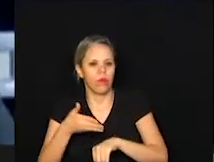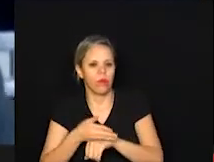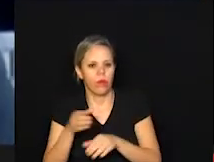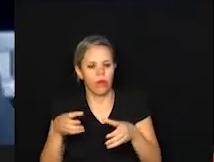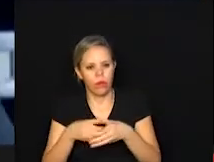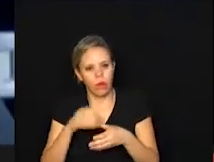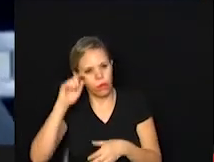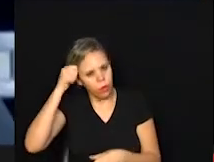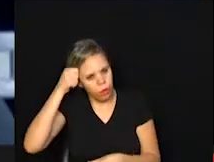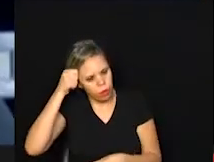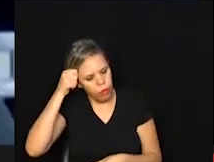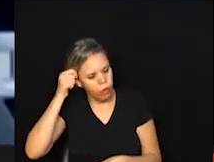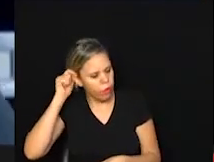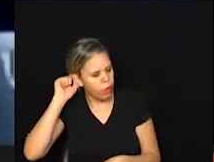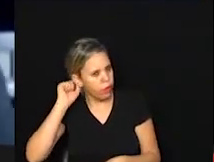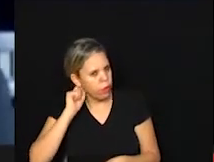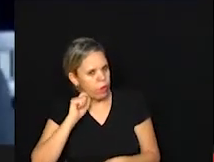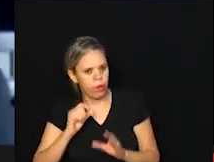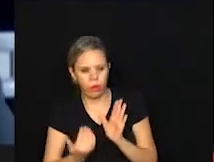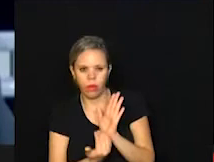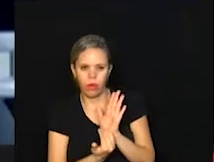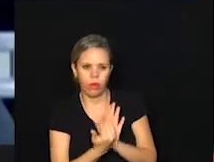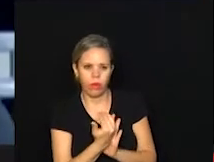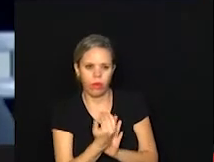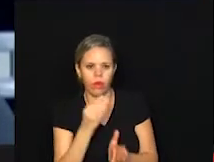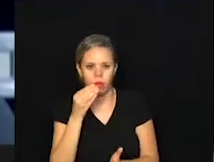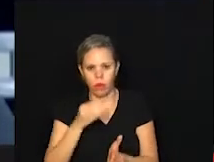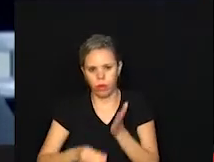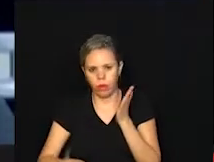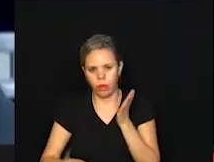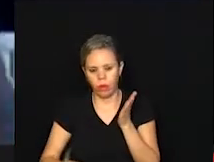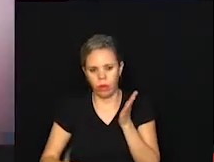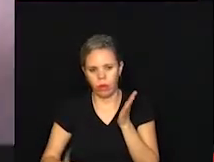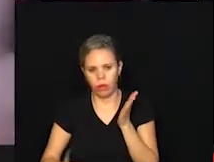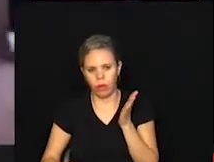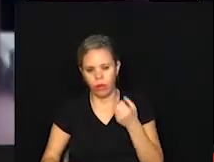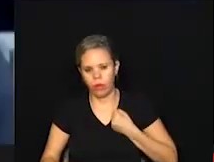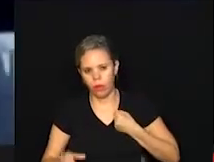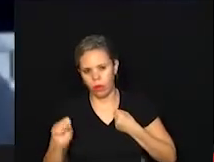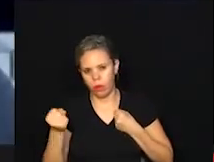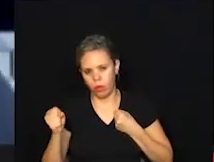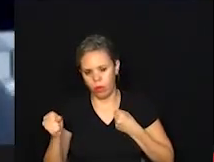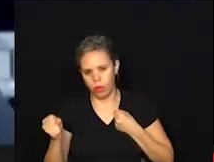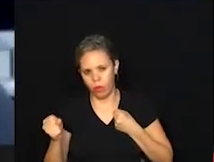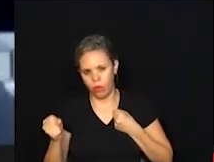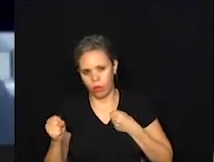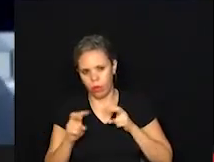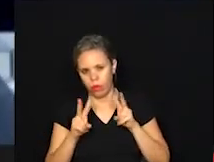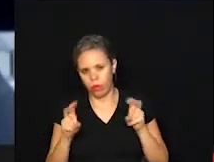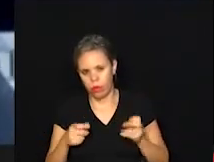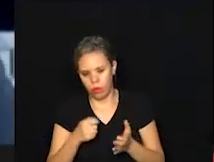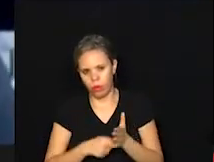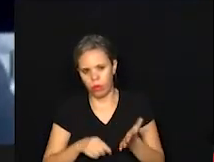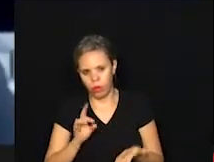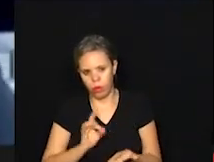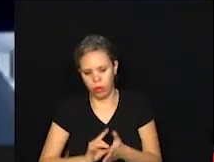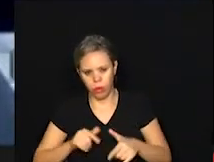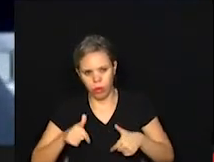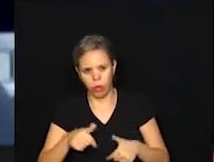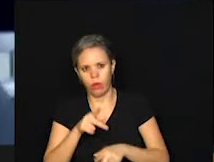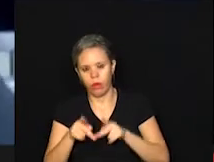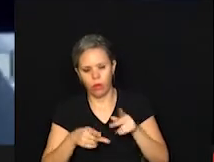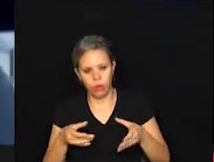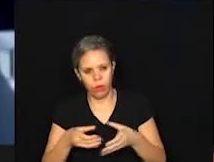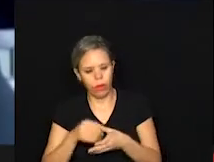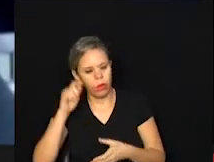Comunidade Negra, acrescenta o capítulo número 8, intitulado Das Políticas Afirmativas da População